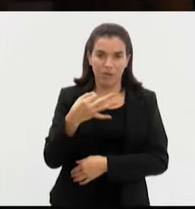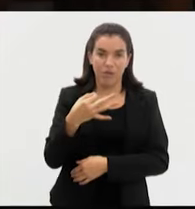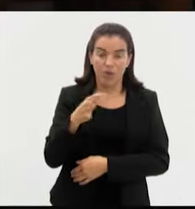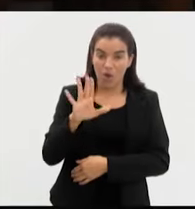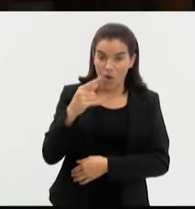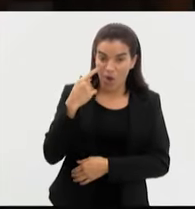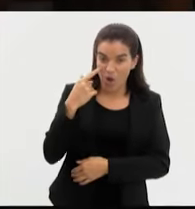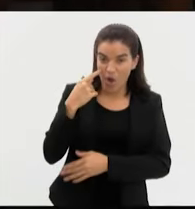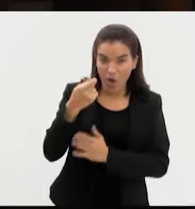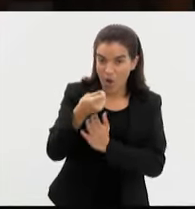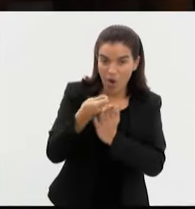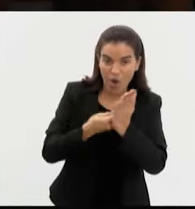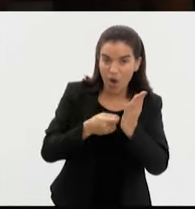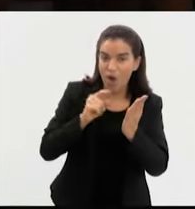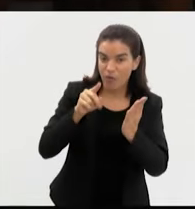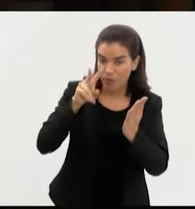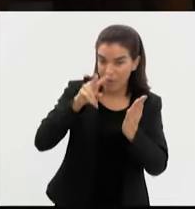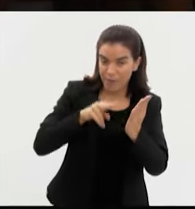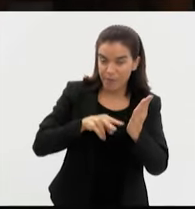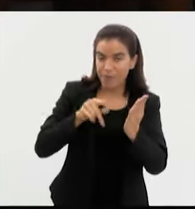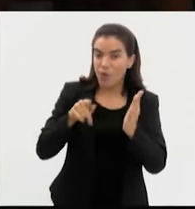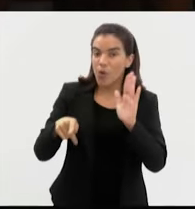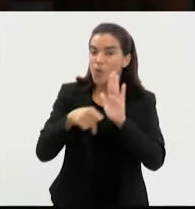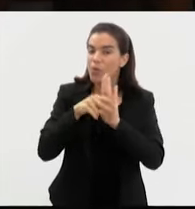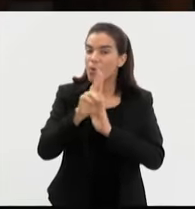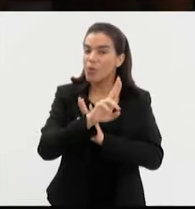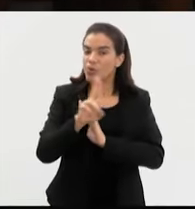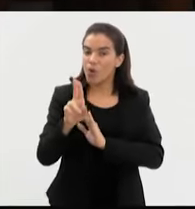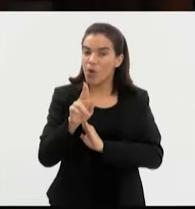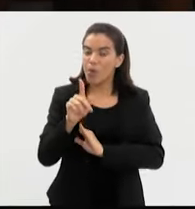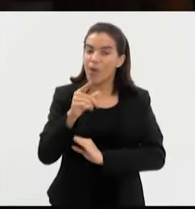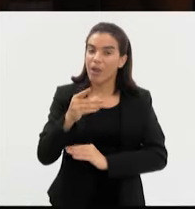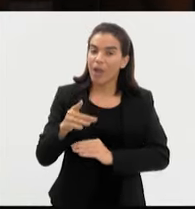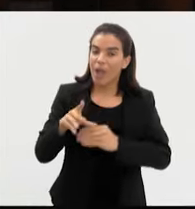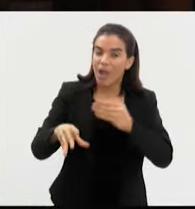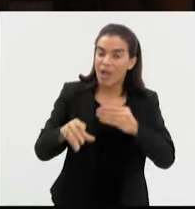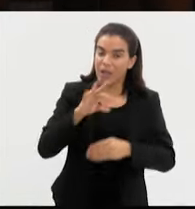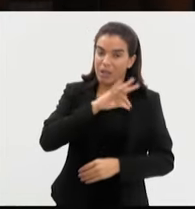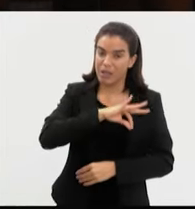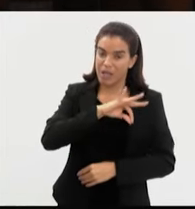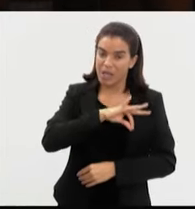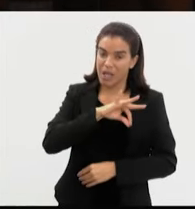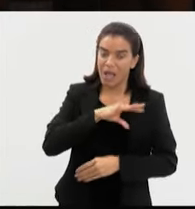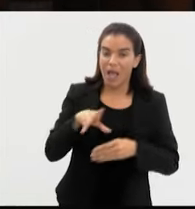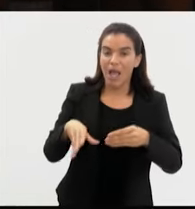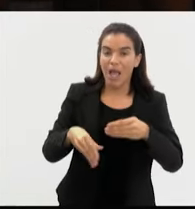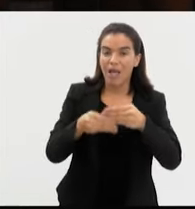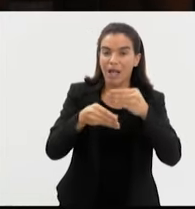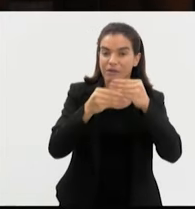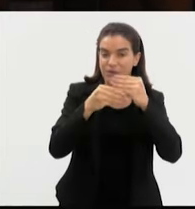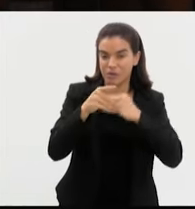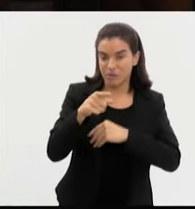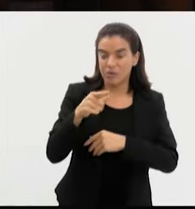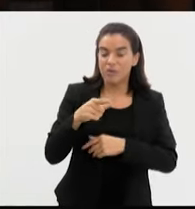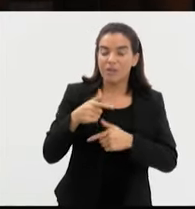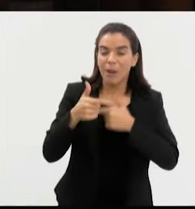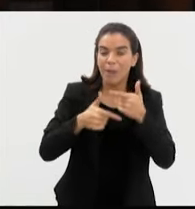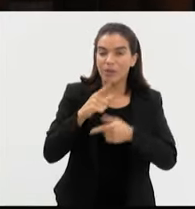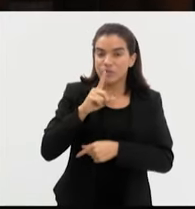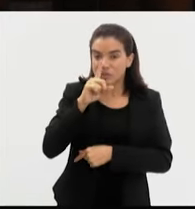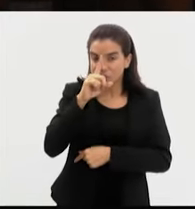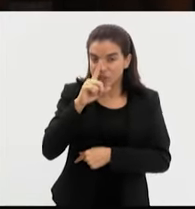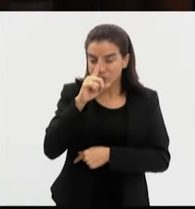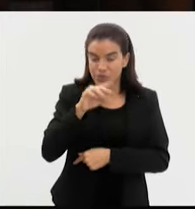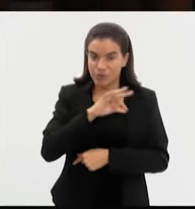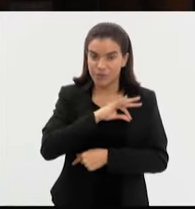diz aqui ó ó o próprio nome já diz tudo gratificação por de risco de atividade militar a lei